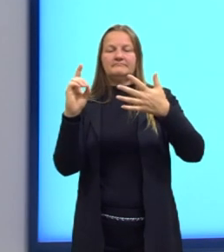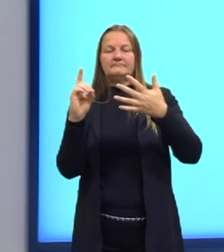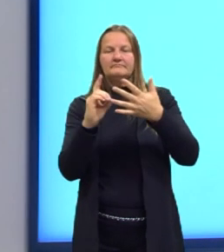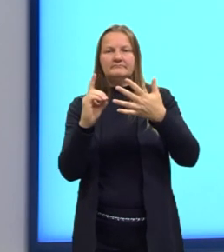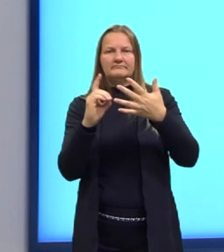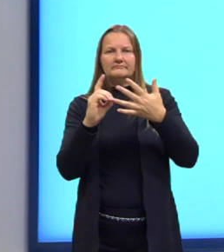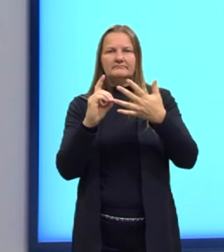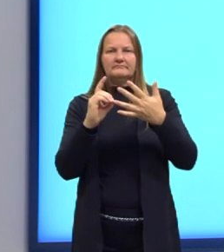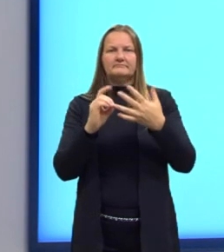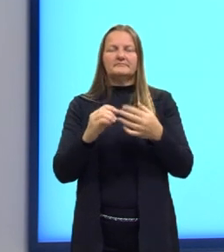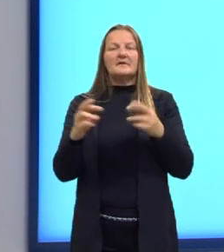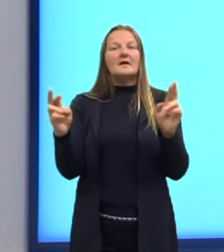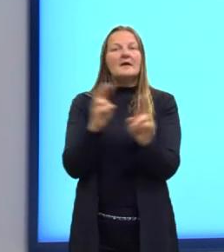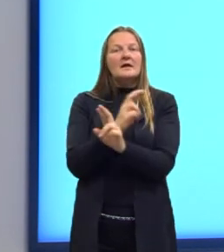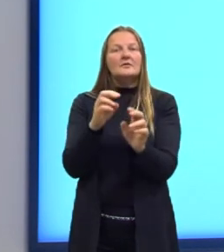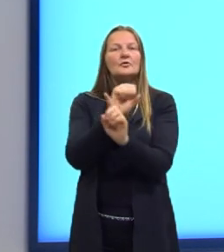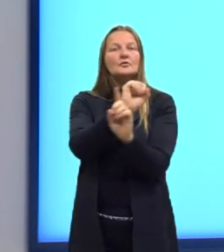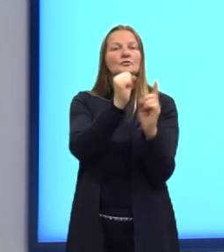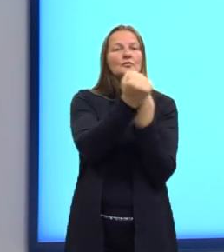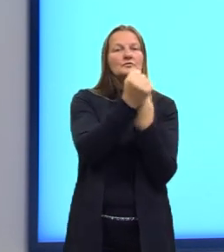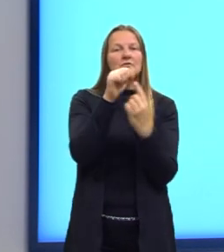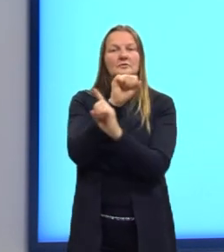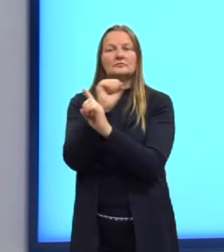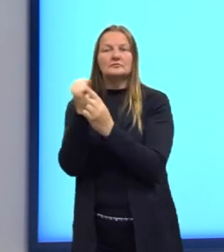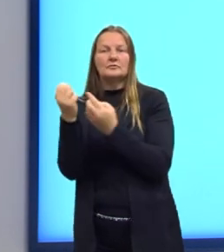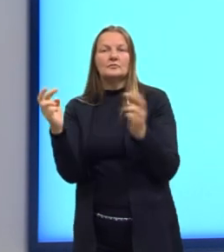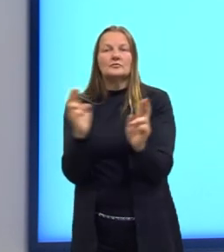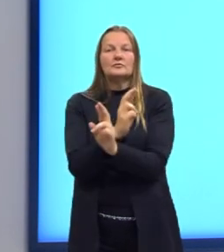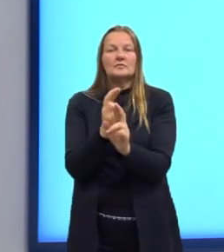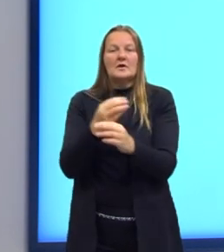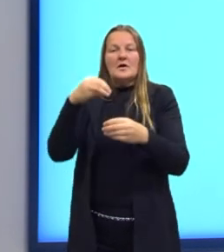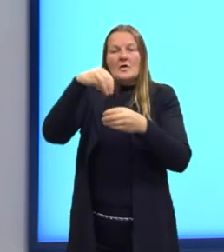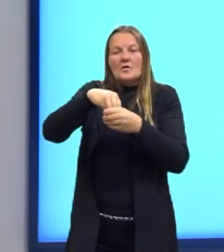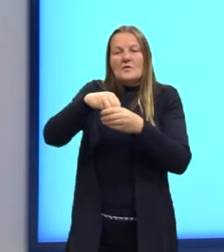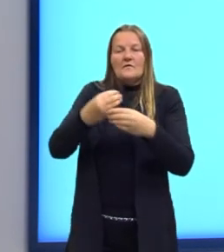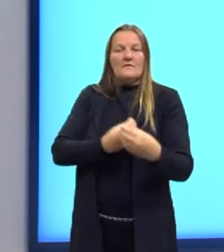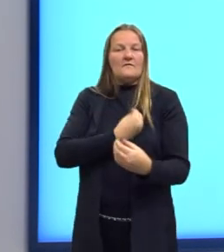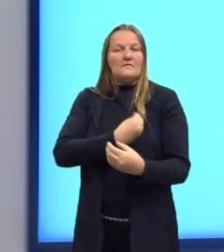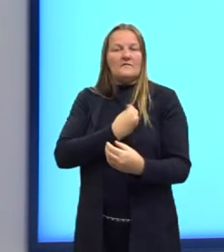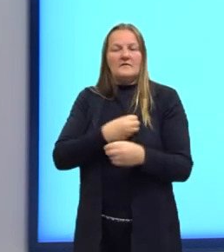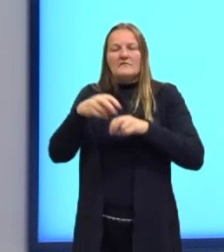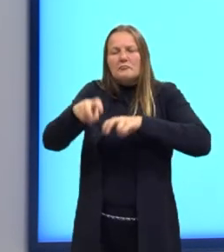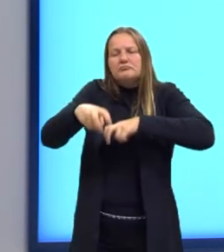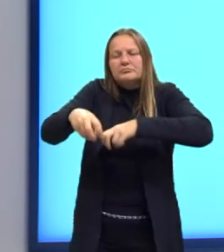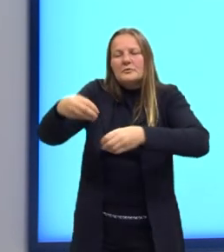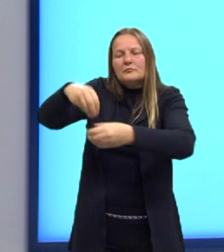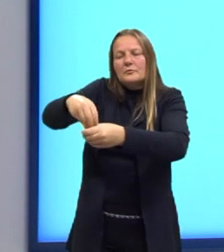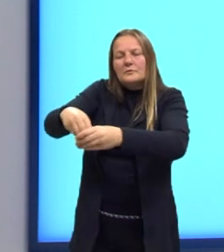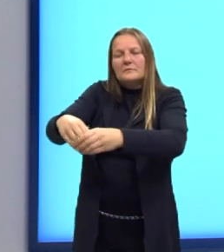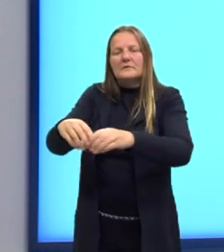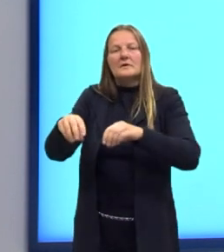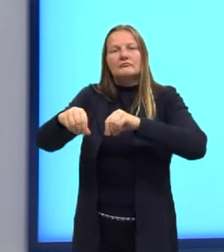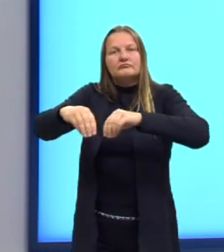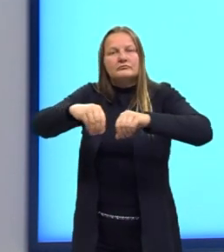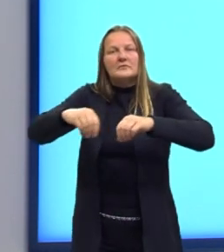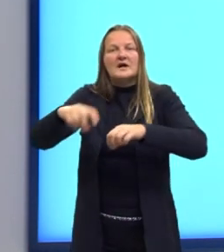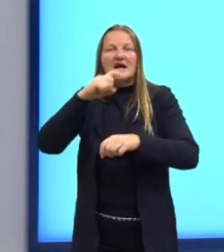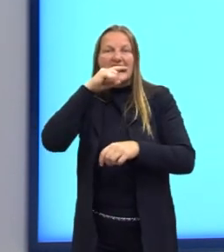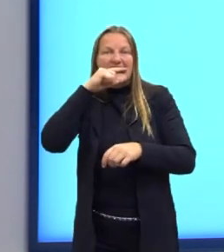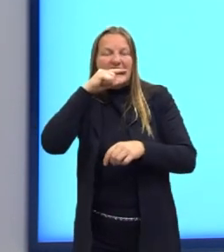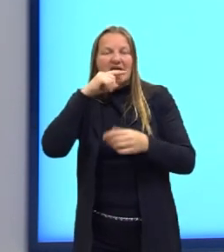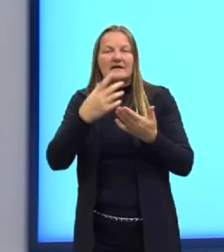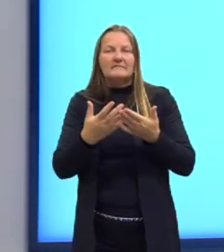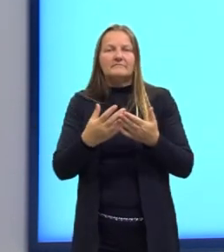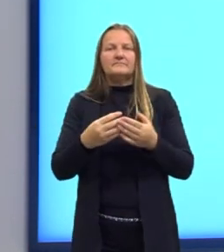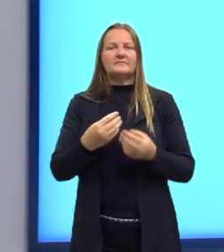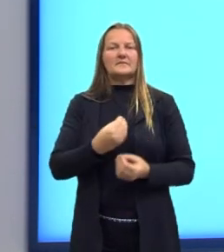relações sociais dos indivíduos que vivem no plantio da cana-de-açúcar Ali